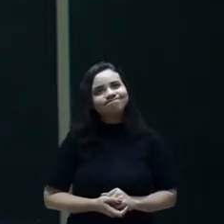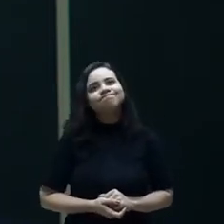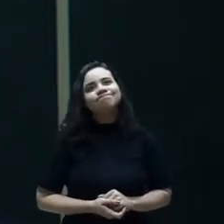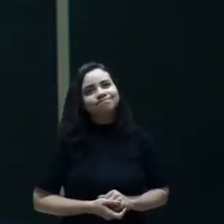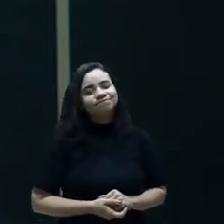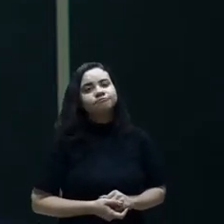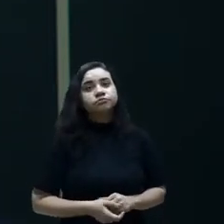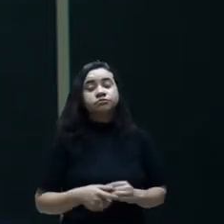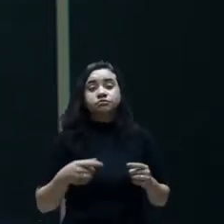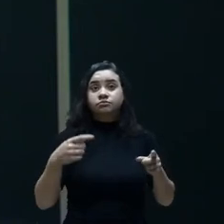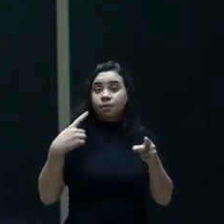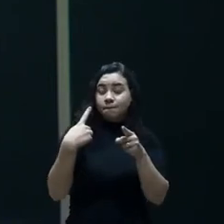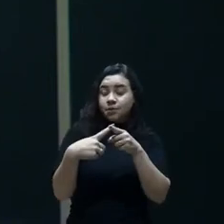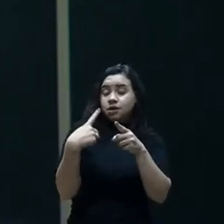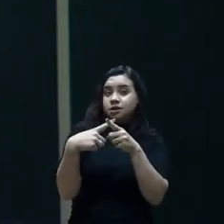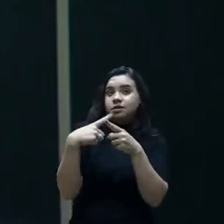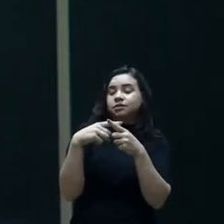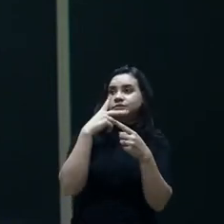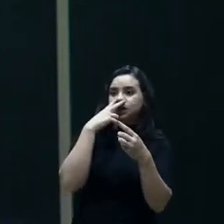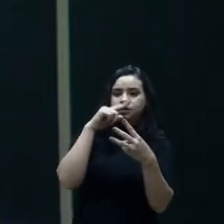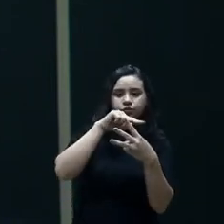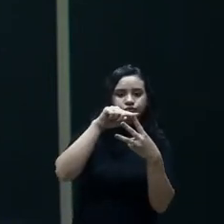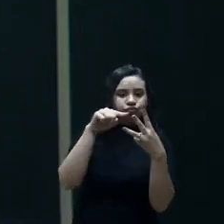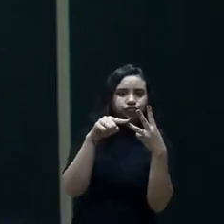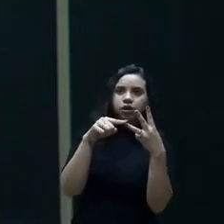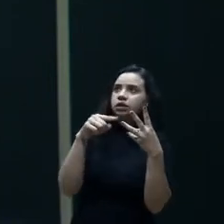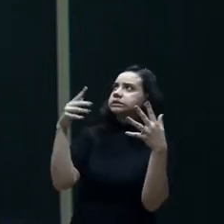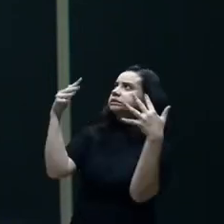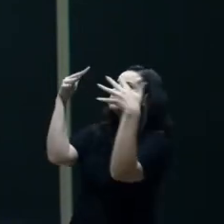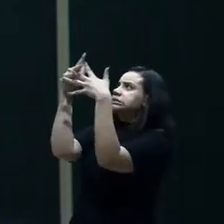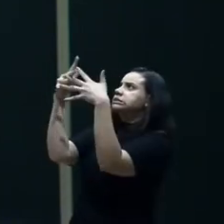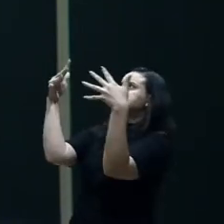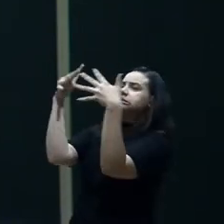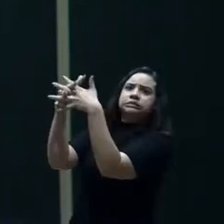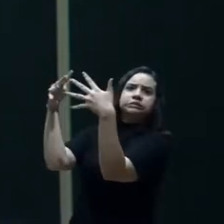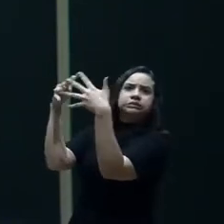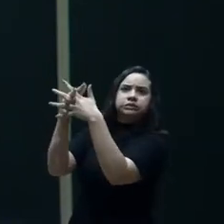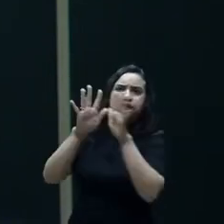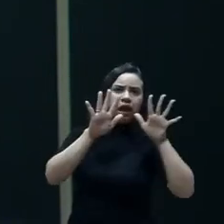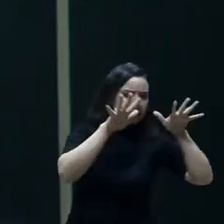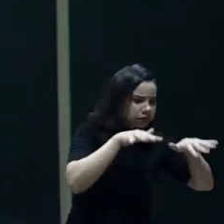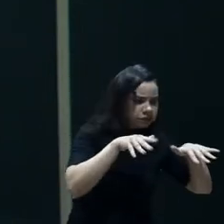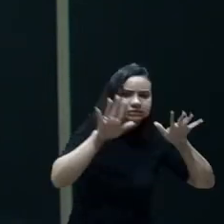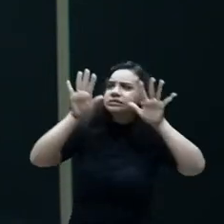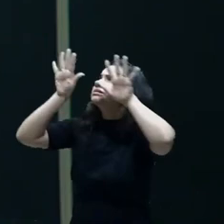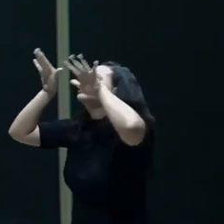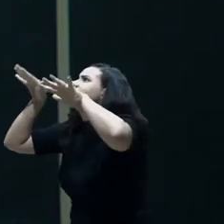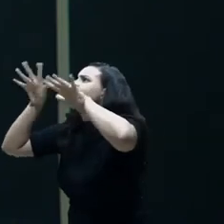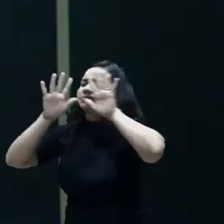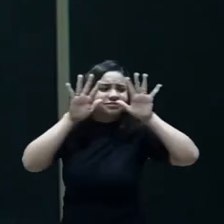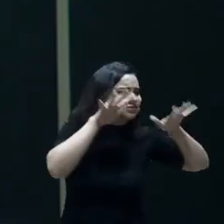Eles competem com Deus. E por vezes nós deixamos eles